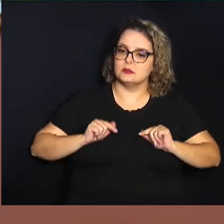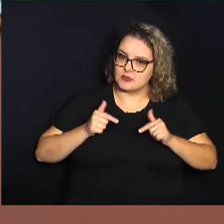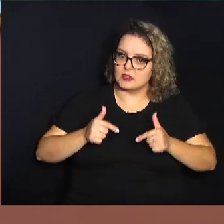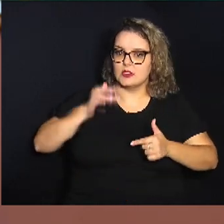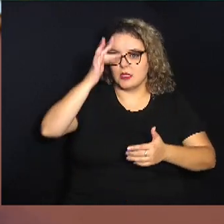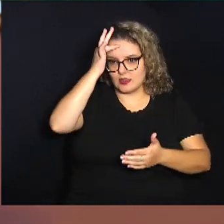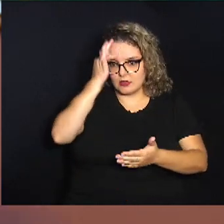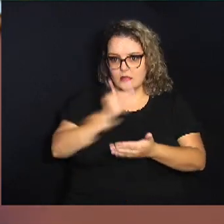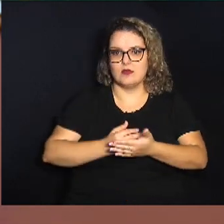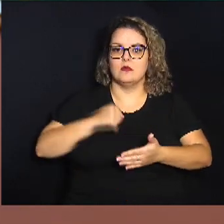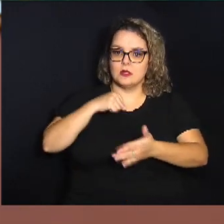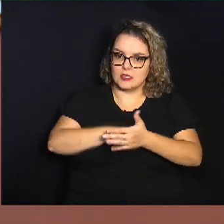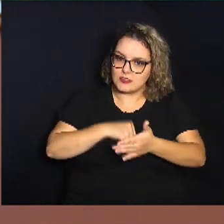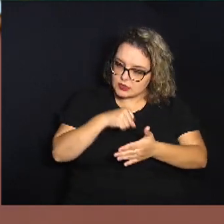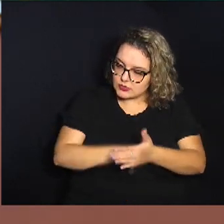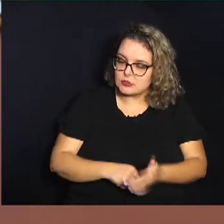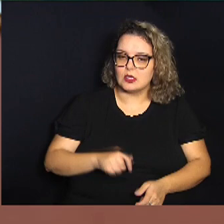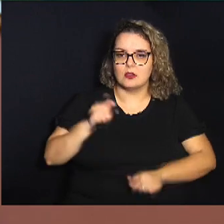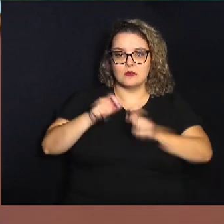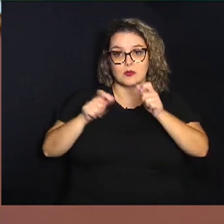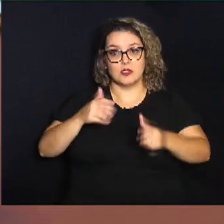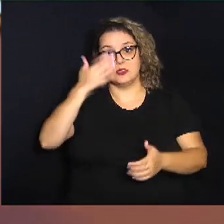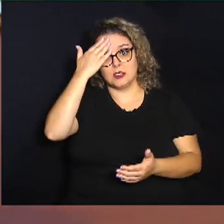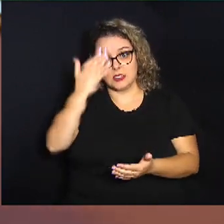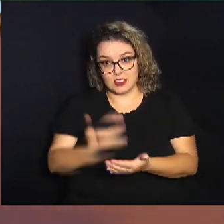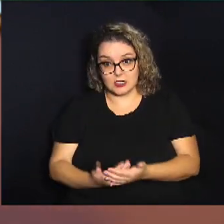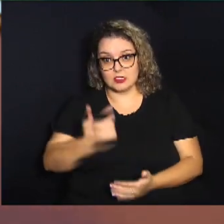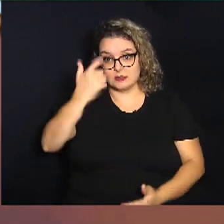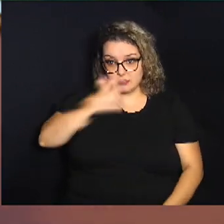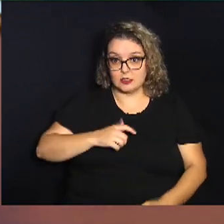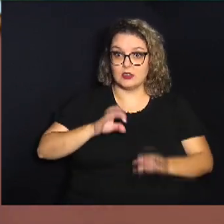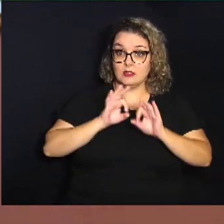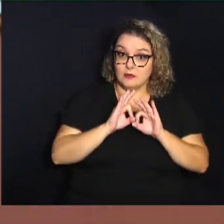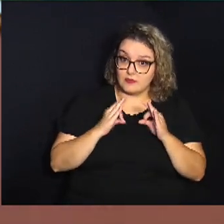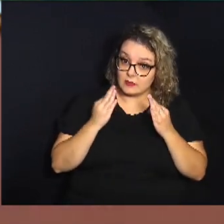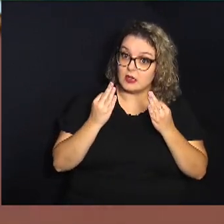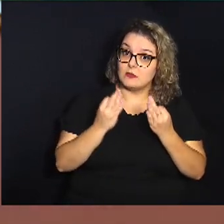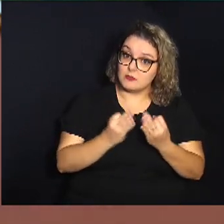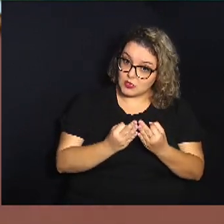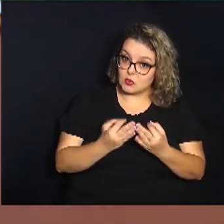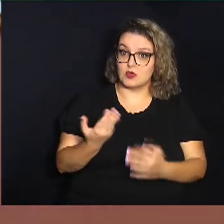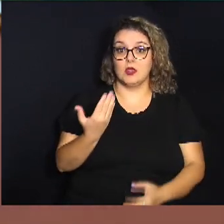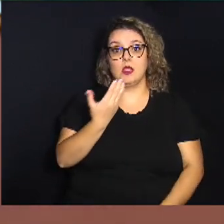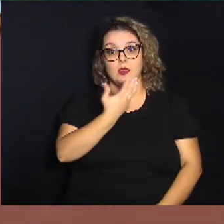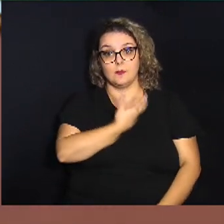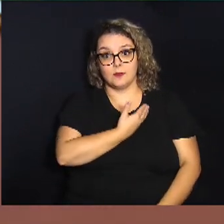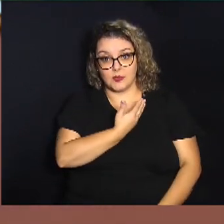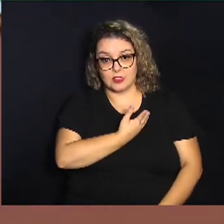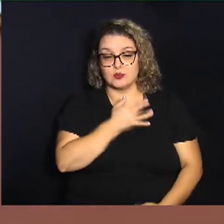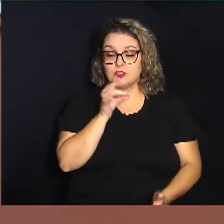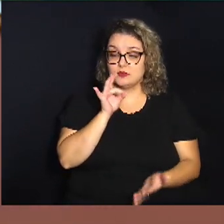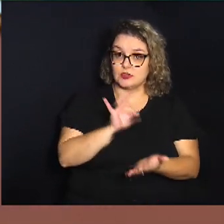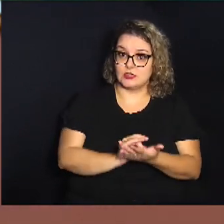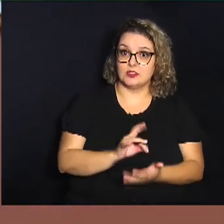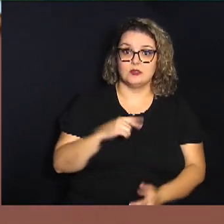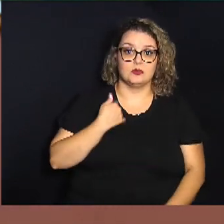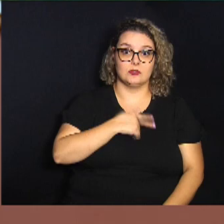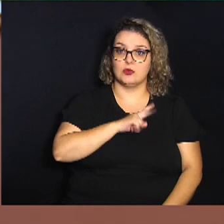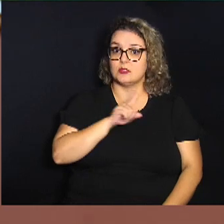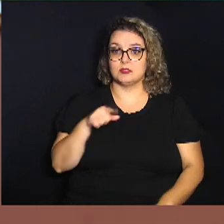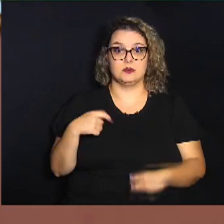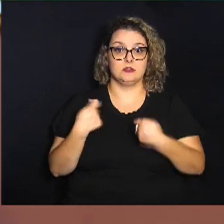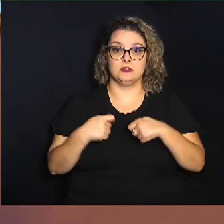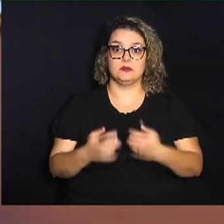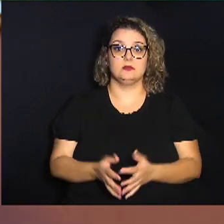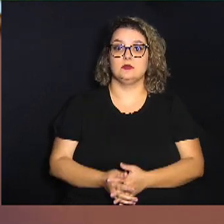fé, e tendo pessoas que acreditam em você, tendo família, tendo amigos, nós não precisamos de